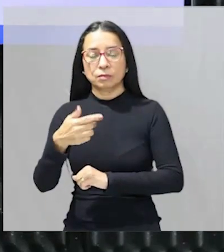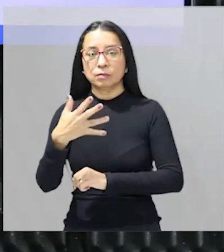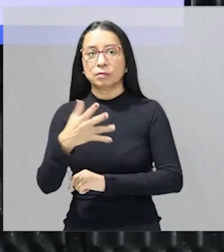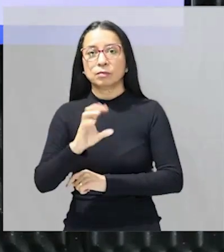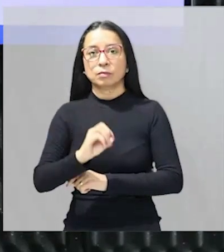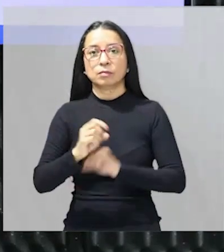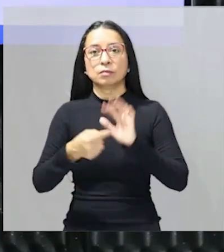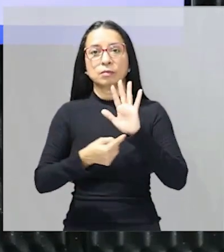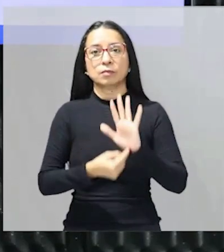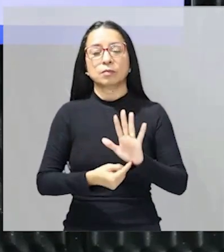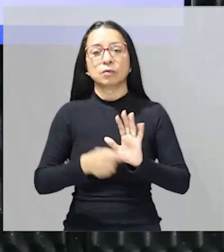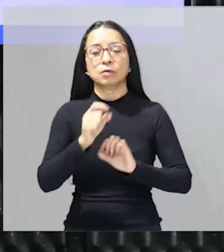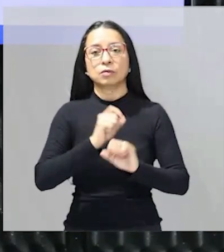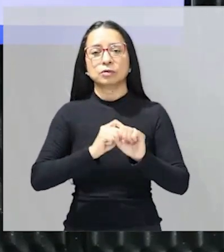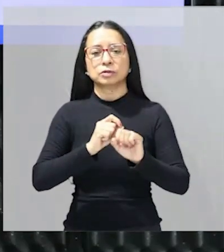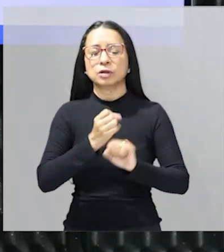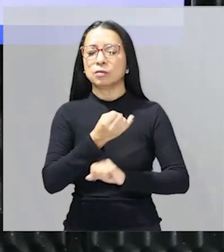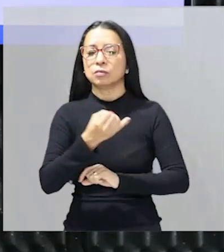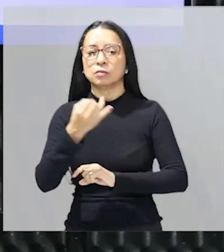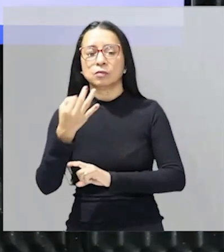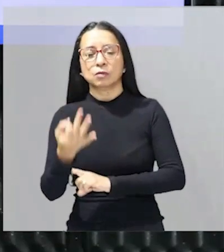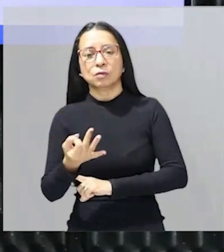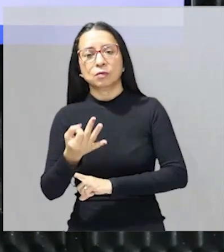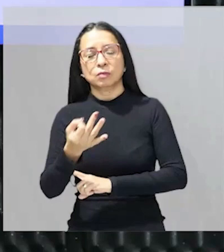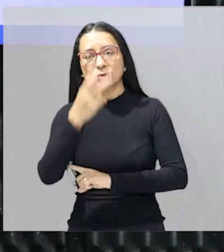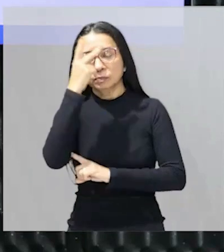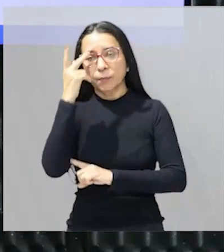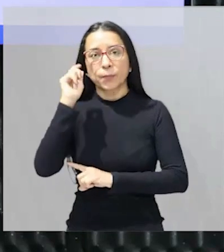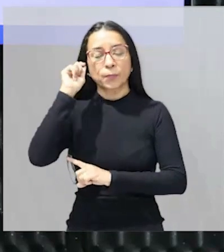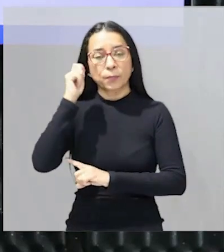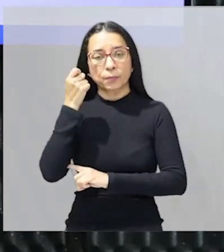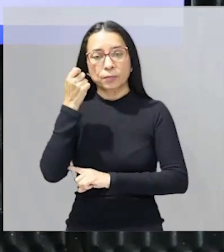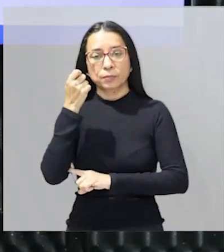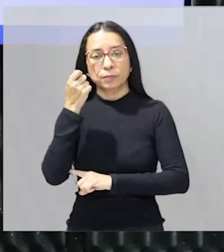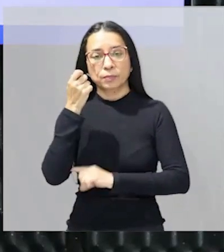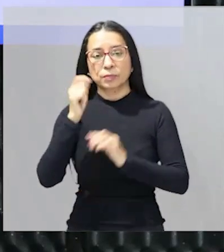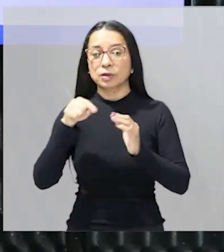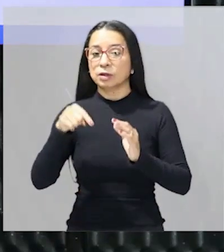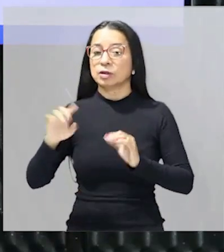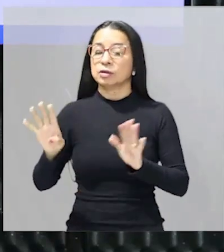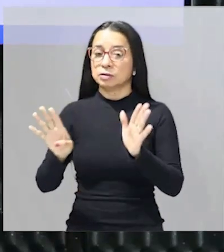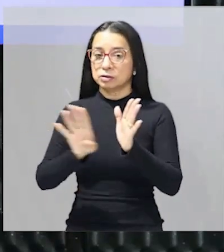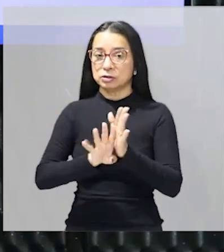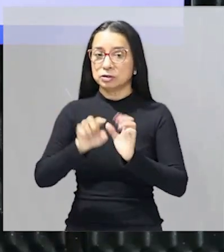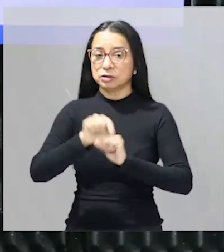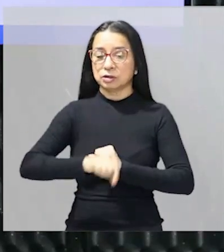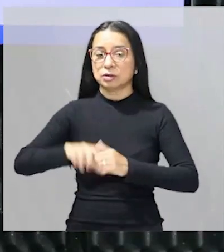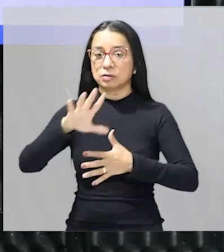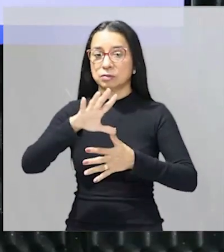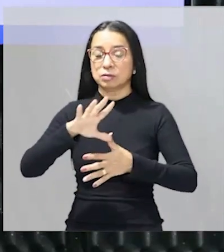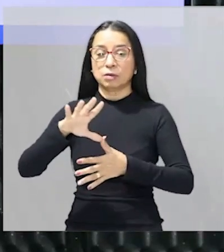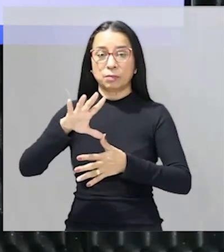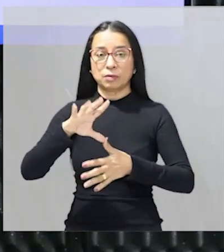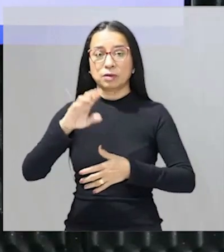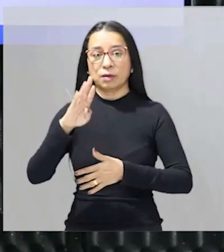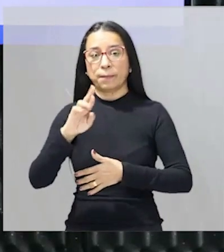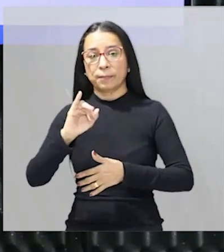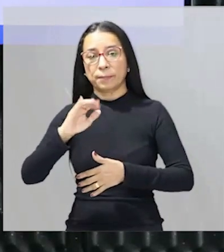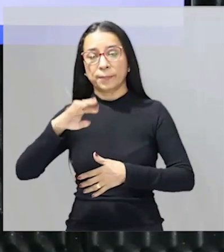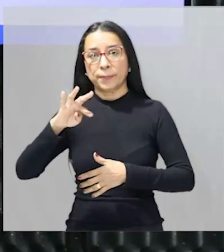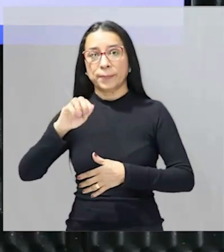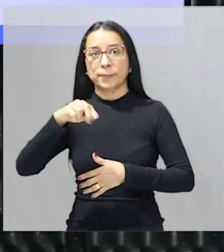basicamente a estimativa de africano desembarcado na América Britânica por volta aí de